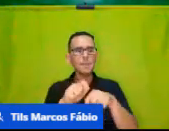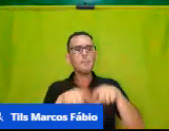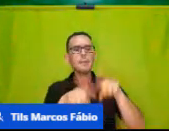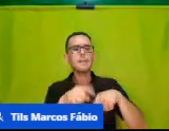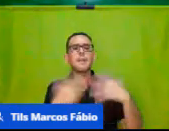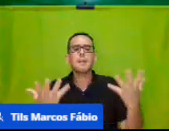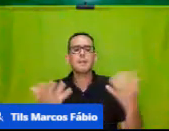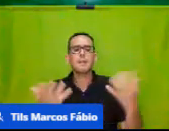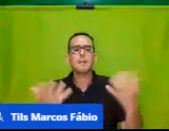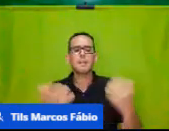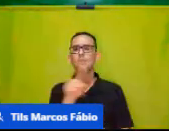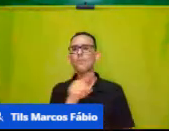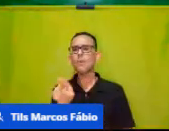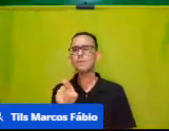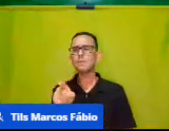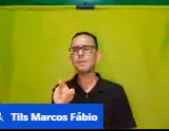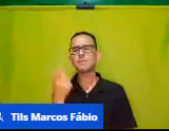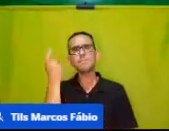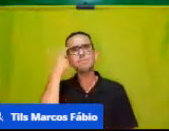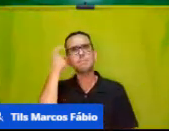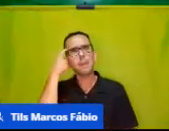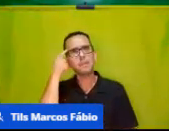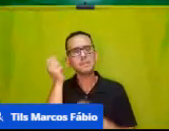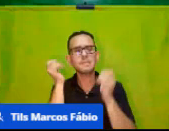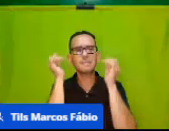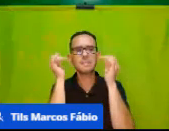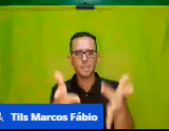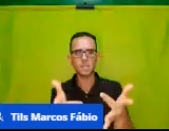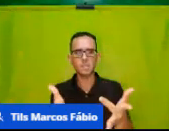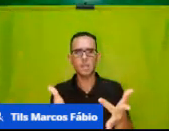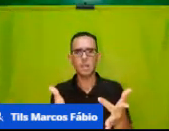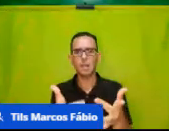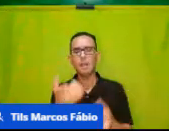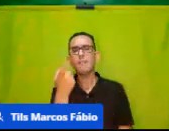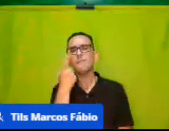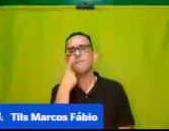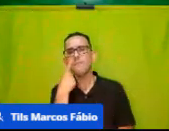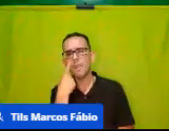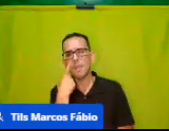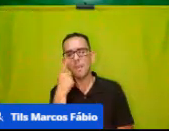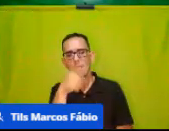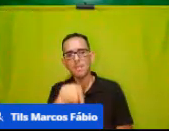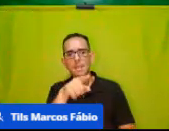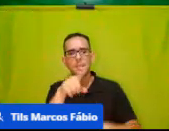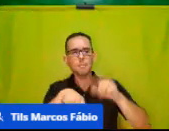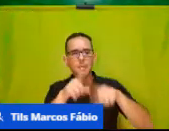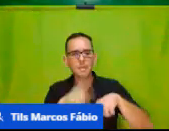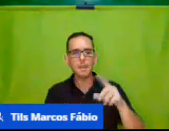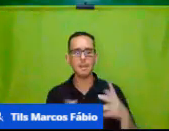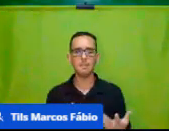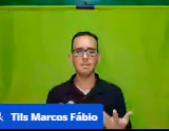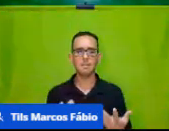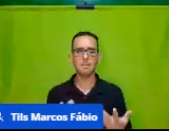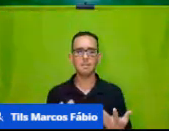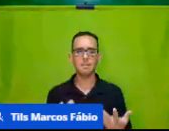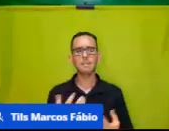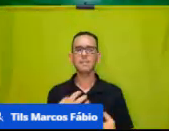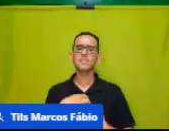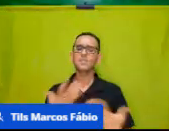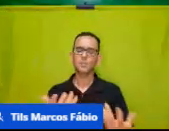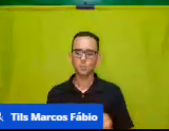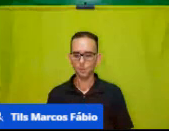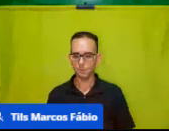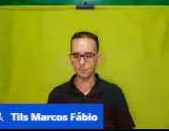vocês gostariam, né? De deixar de contribuição, o que vocês gostariam de ver nesses materiais, né? Então, nesse sentido.